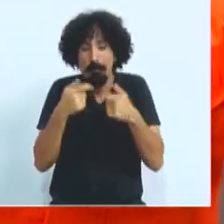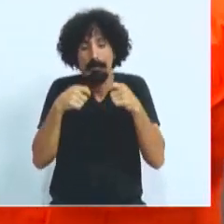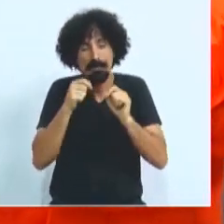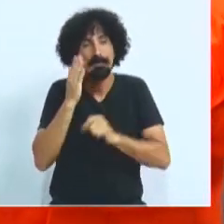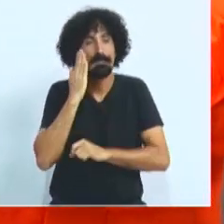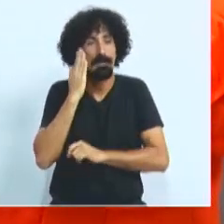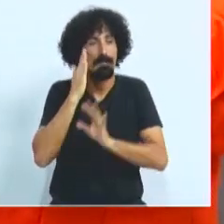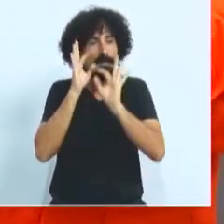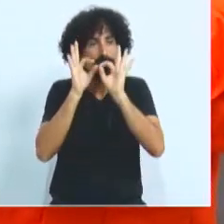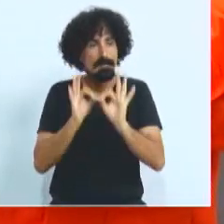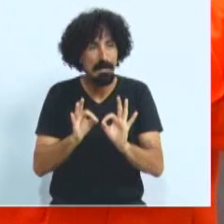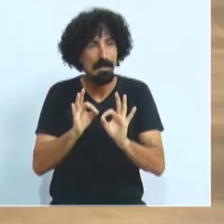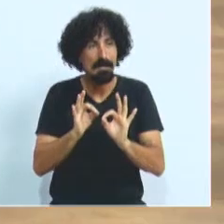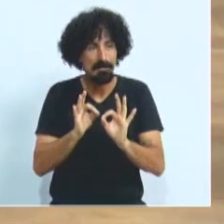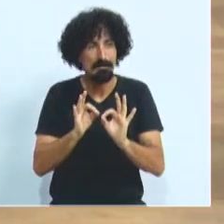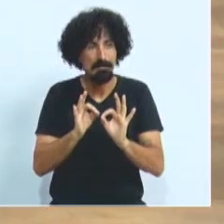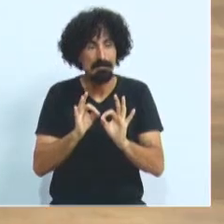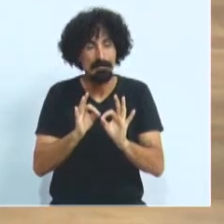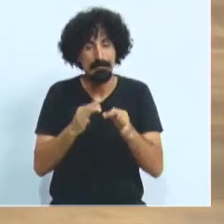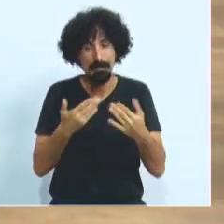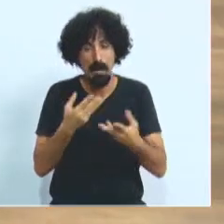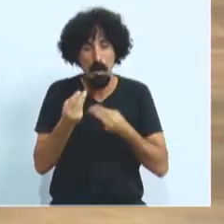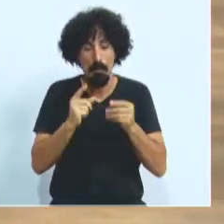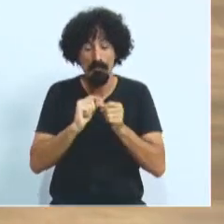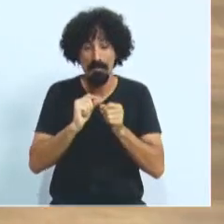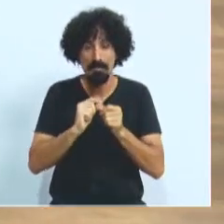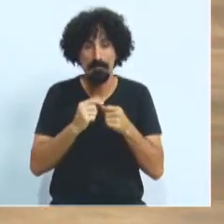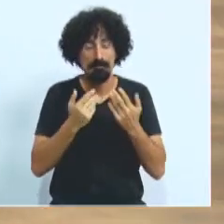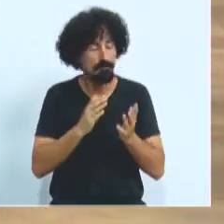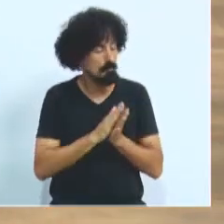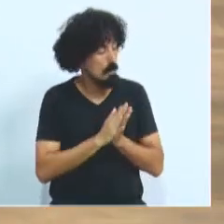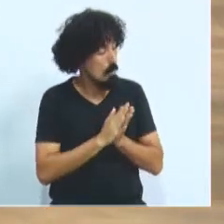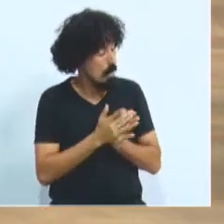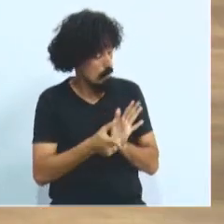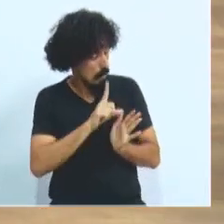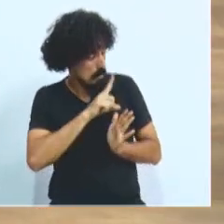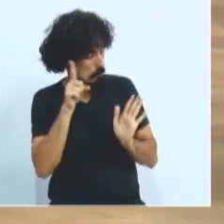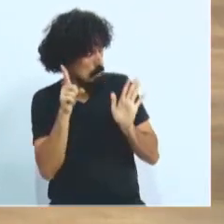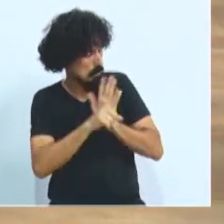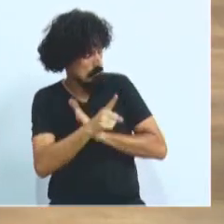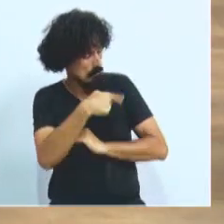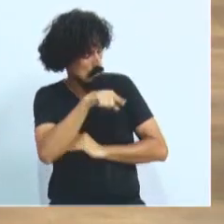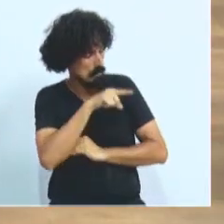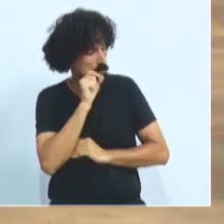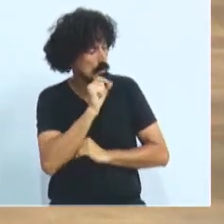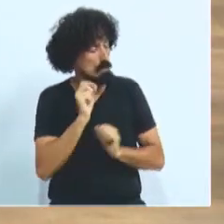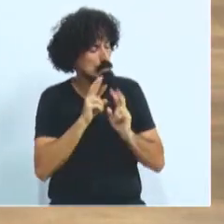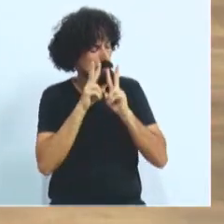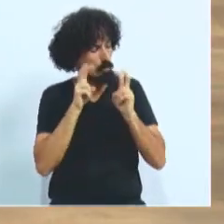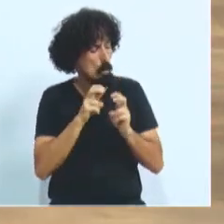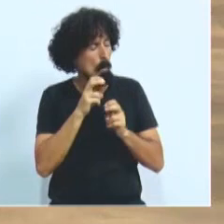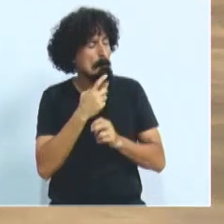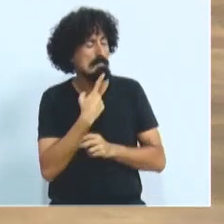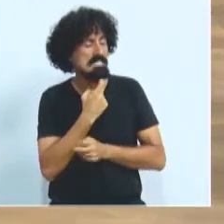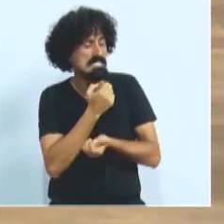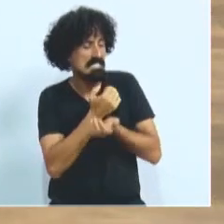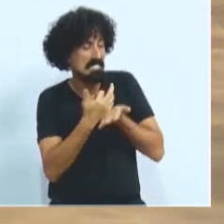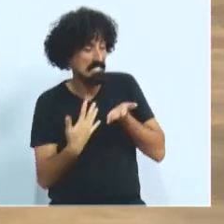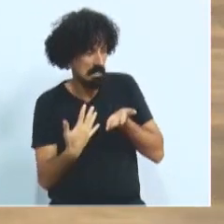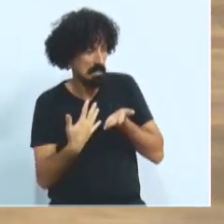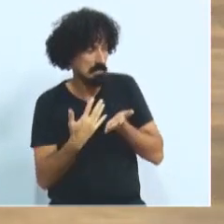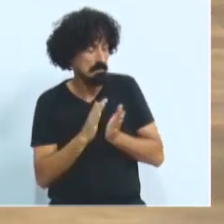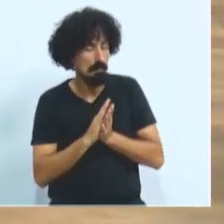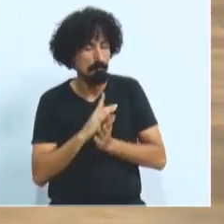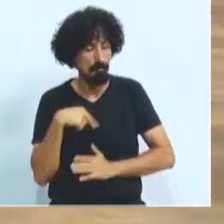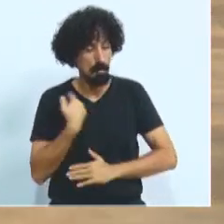situações de emergência. No bloco anterior eu perguntei para vocês a respeito, a gente conversava sobre a respeito dos sangramentos e ensinamos